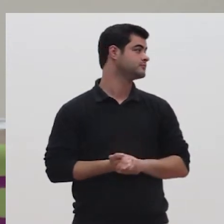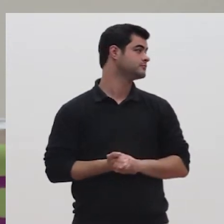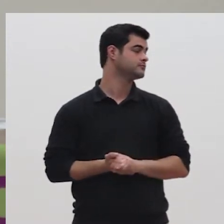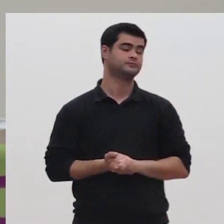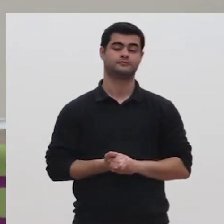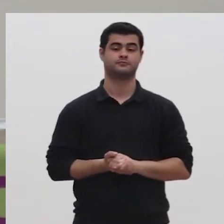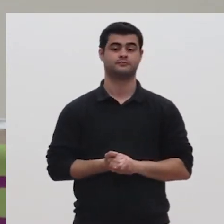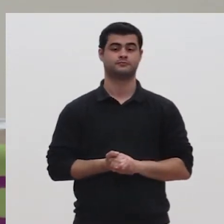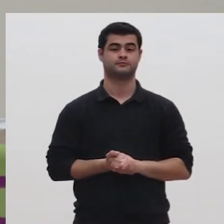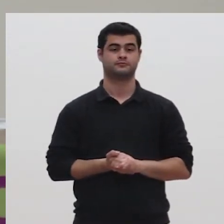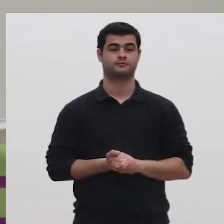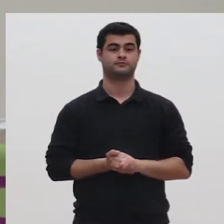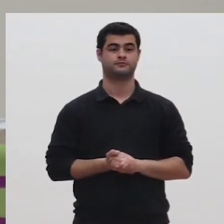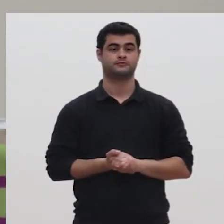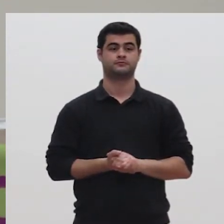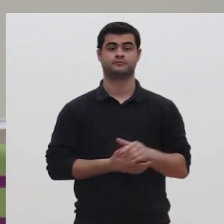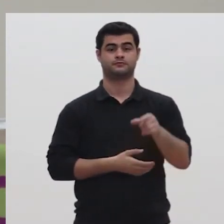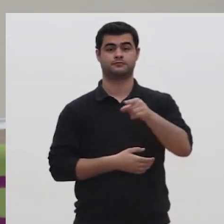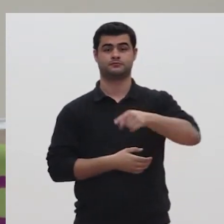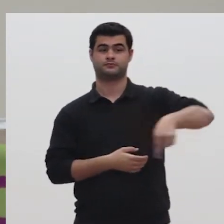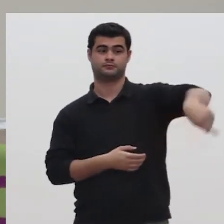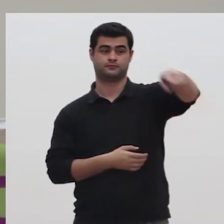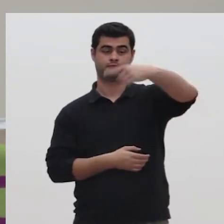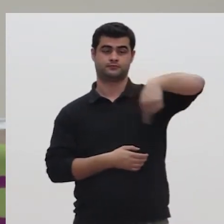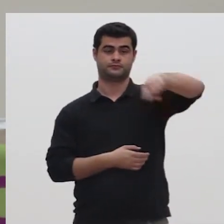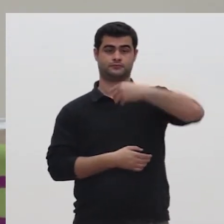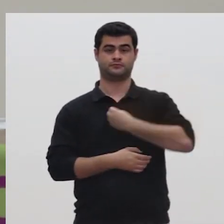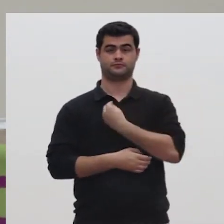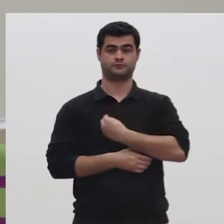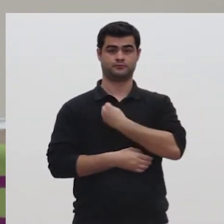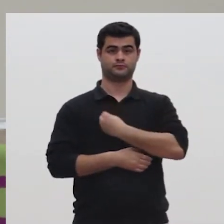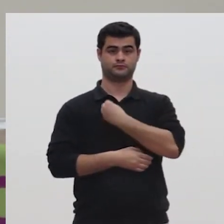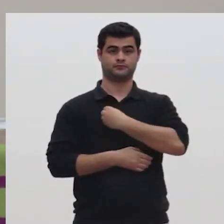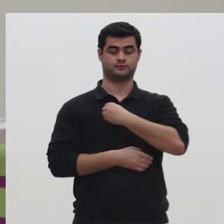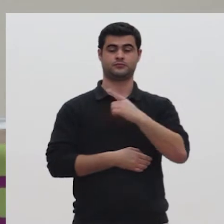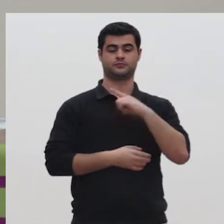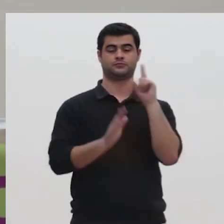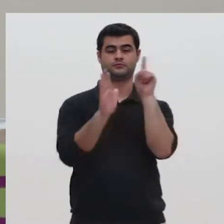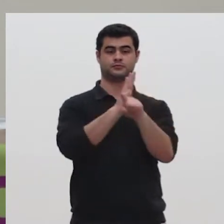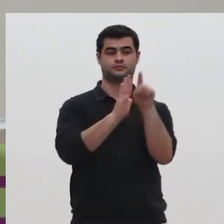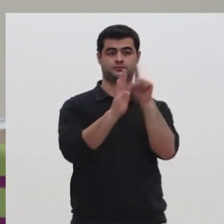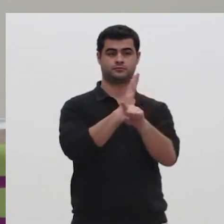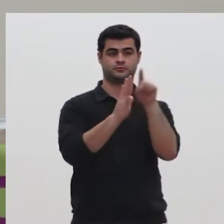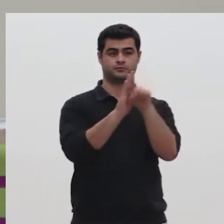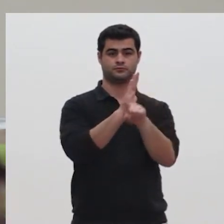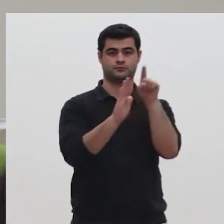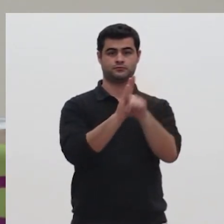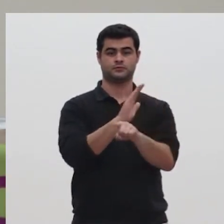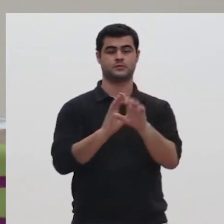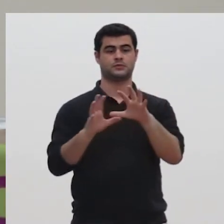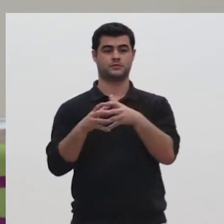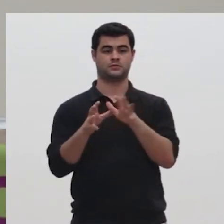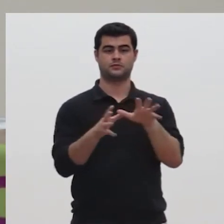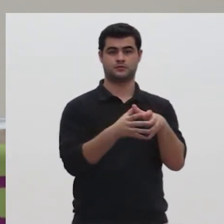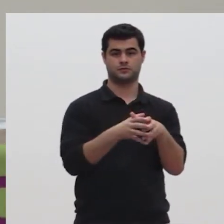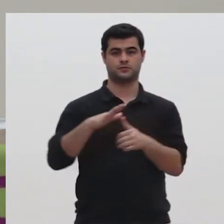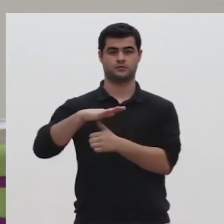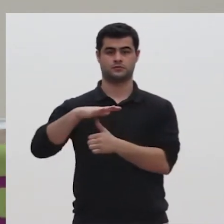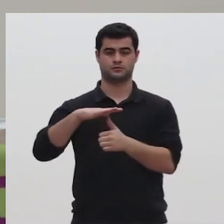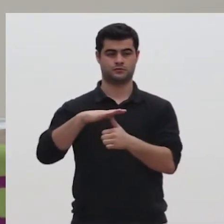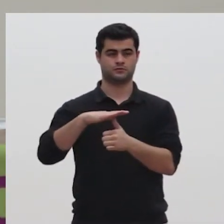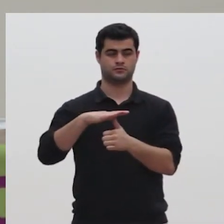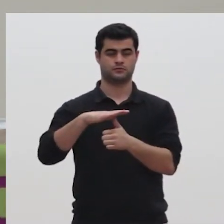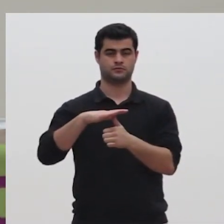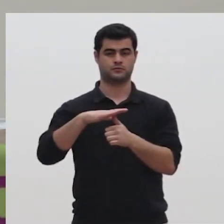As perguntas dos presentes serão sorteadas de maneira intercalada entre as categorias de cada chapa e terá 3 minutos